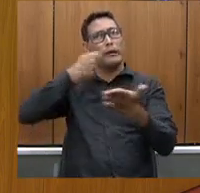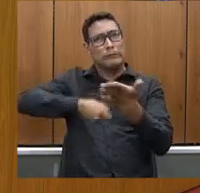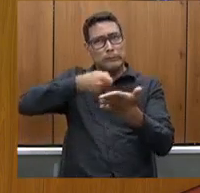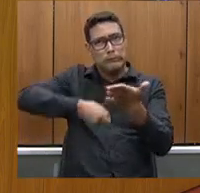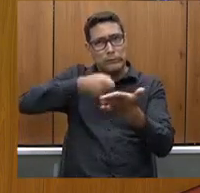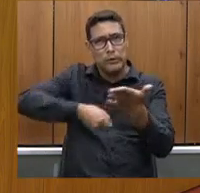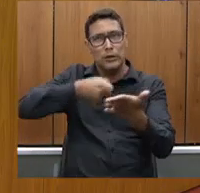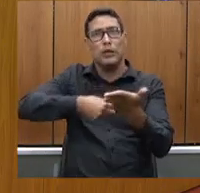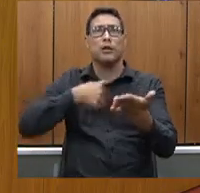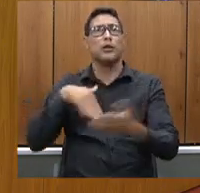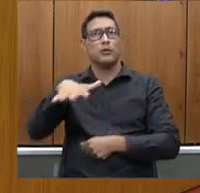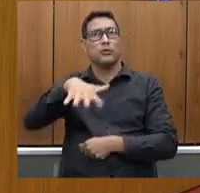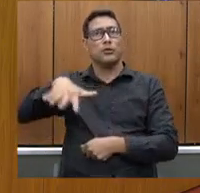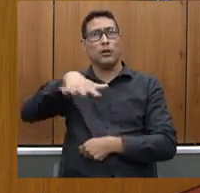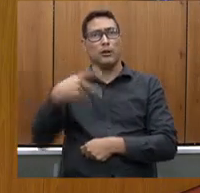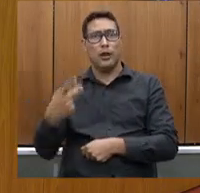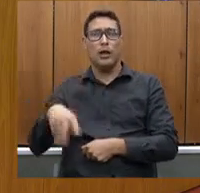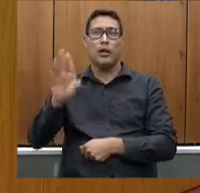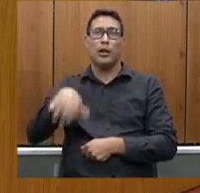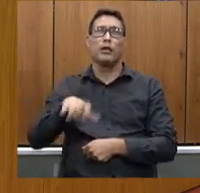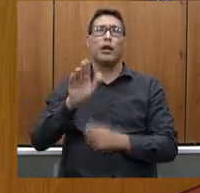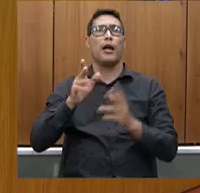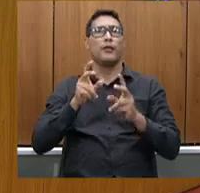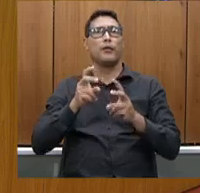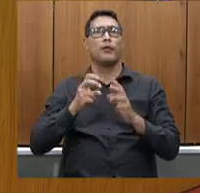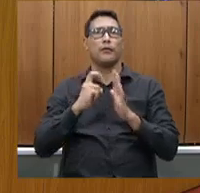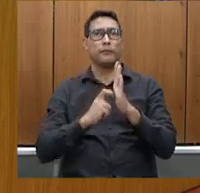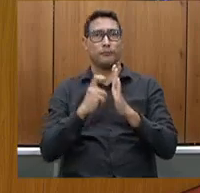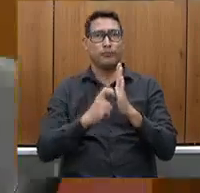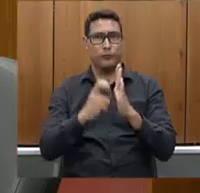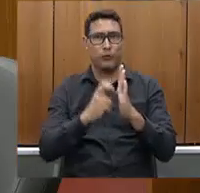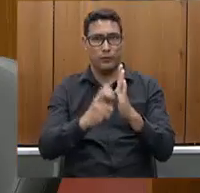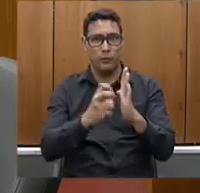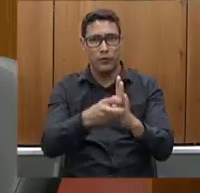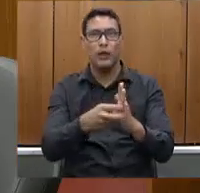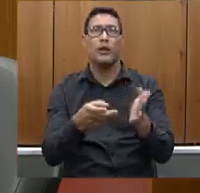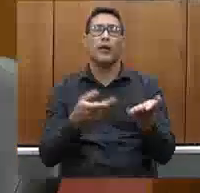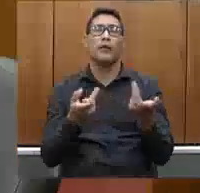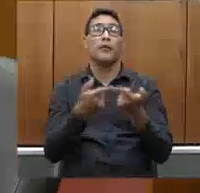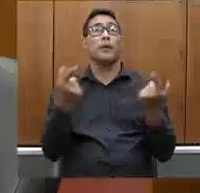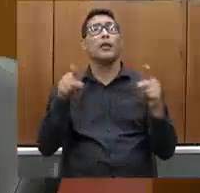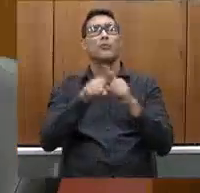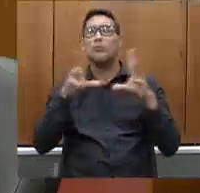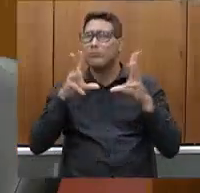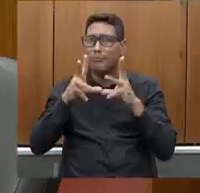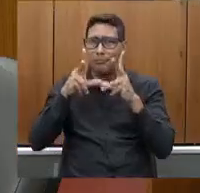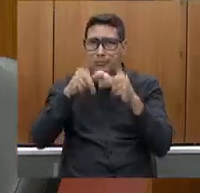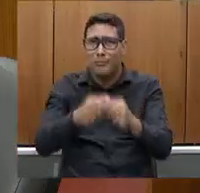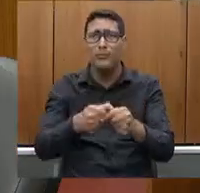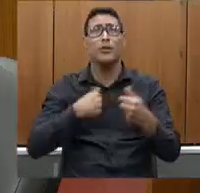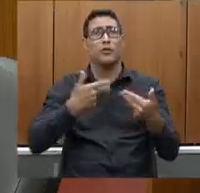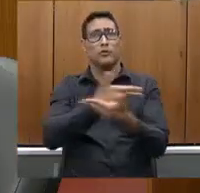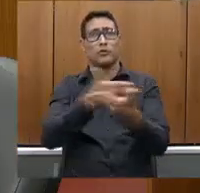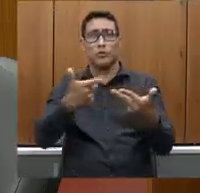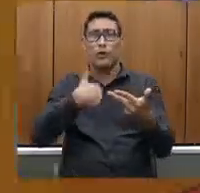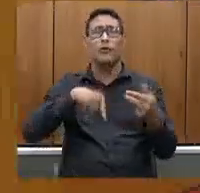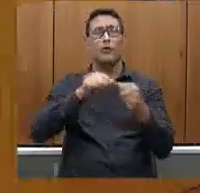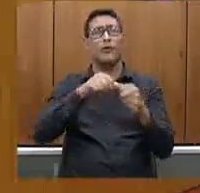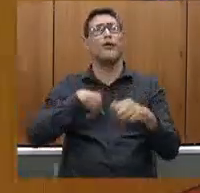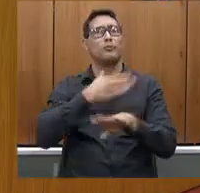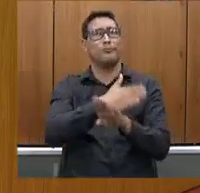parte da das ferrovias né o sol tanto de atuações ali rotineira que nós fizemos